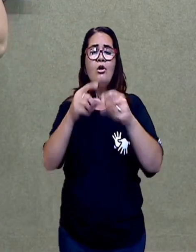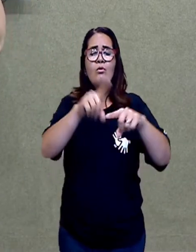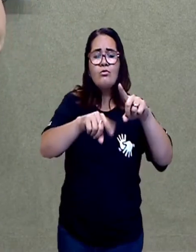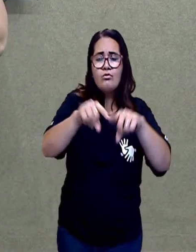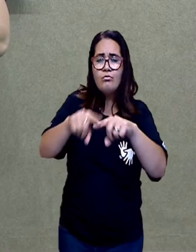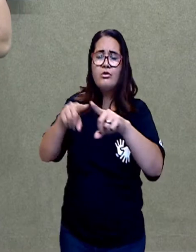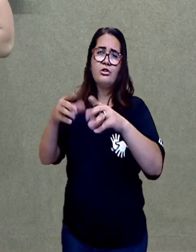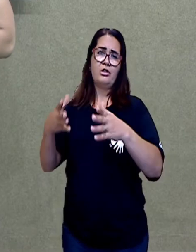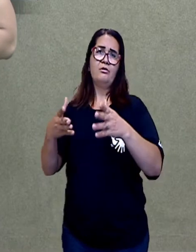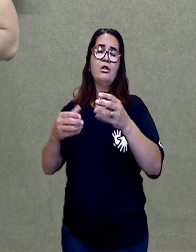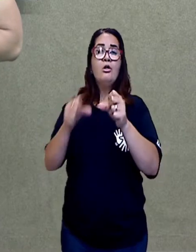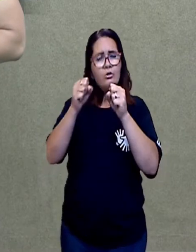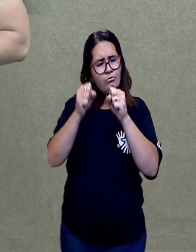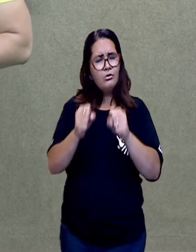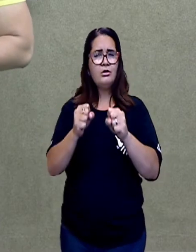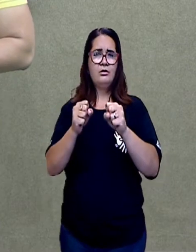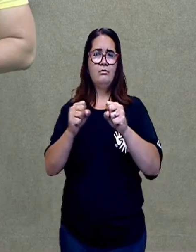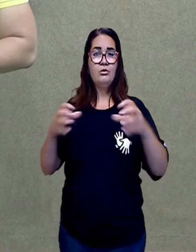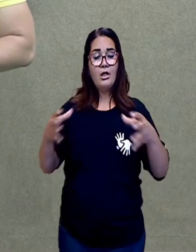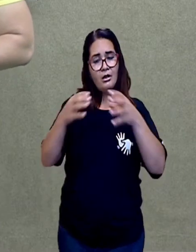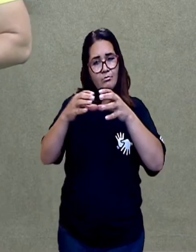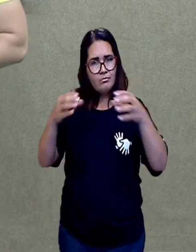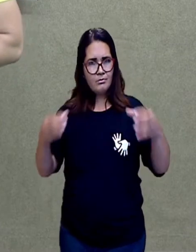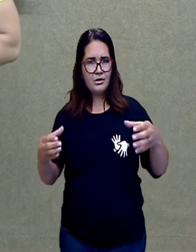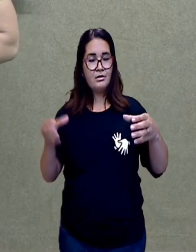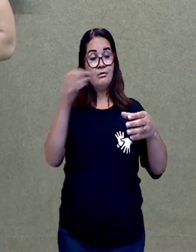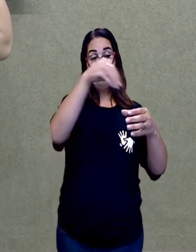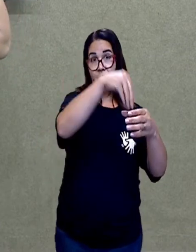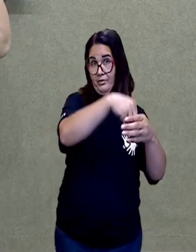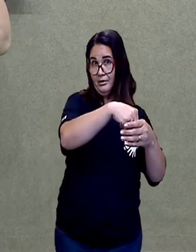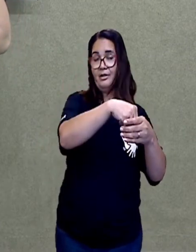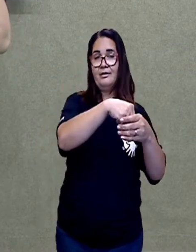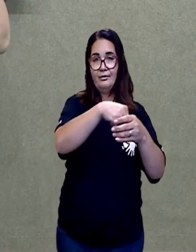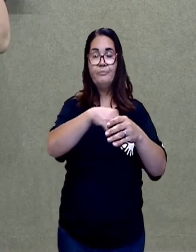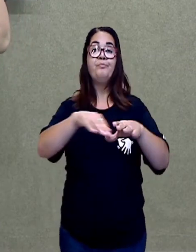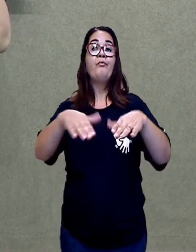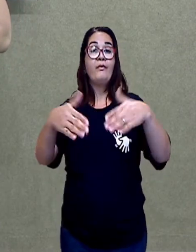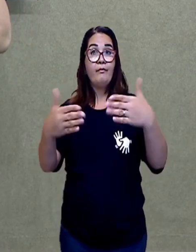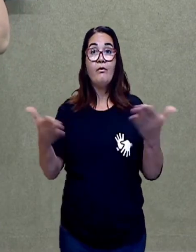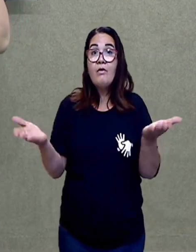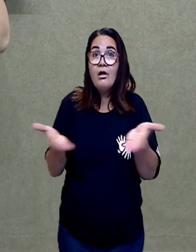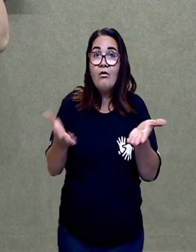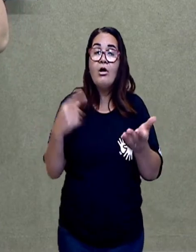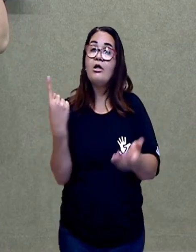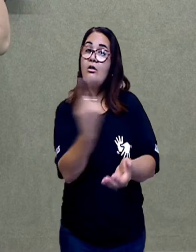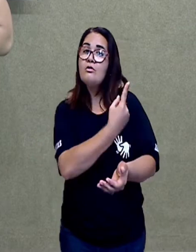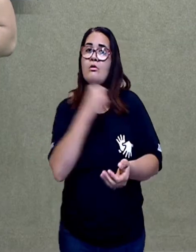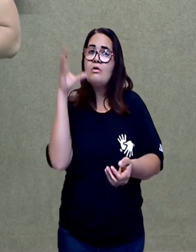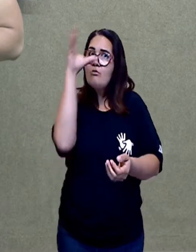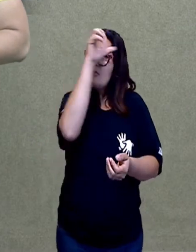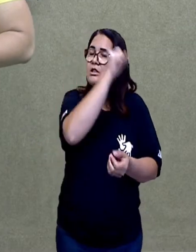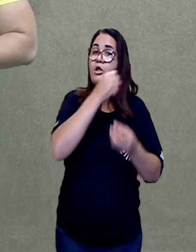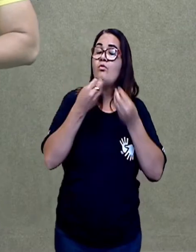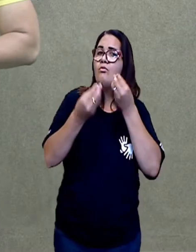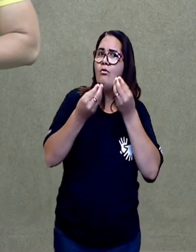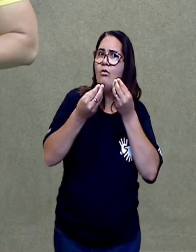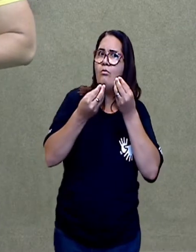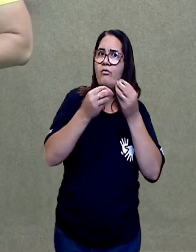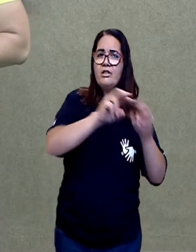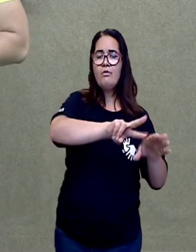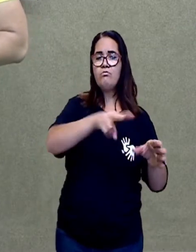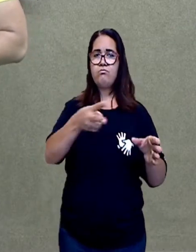capacidade. Vamos agora analisar como fazemos a conversão de uma unidade para a